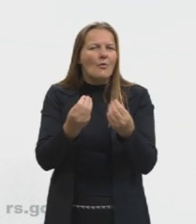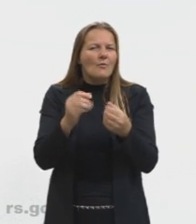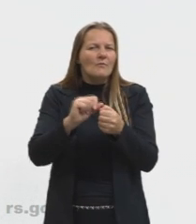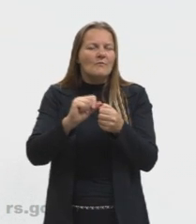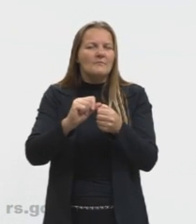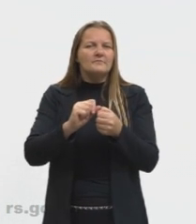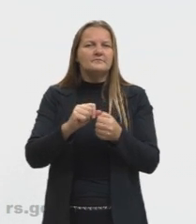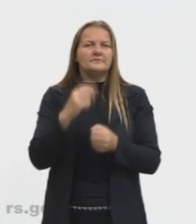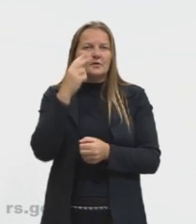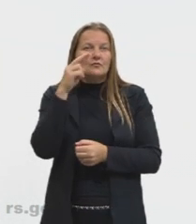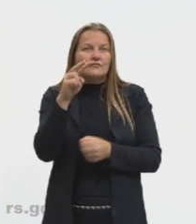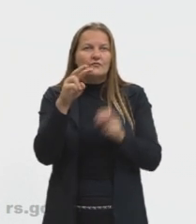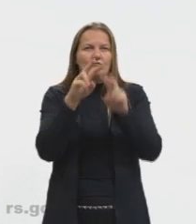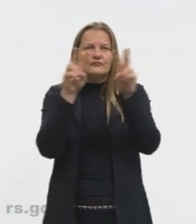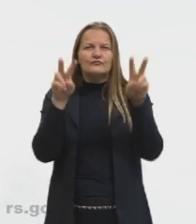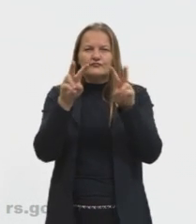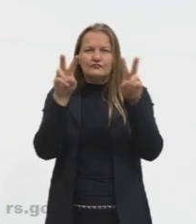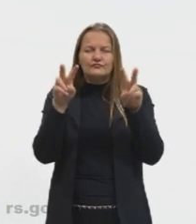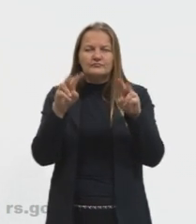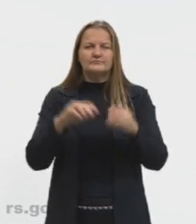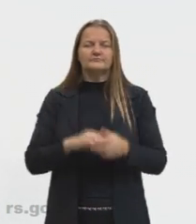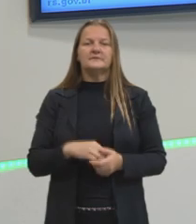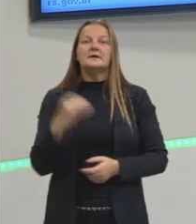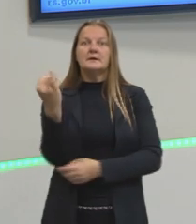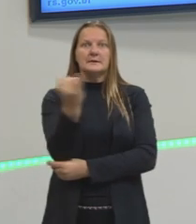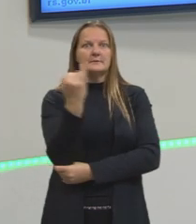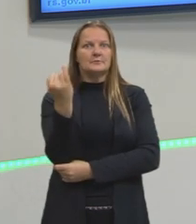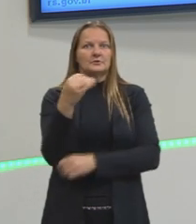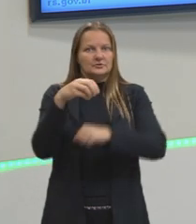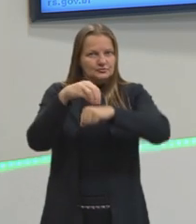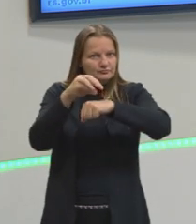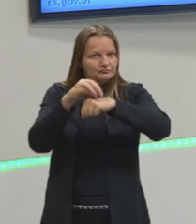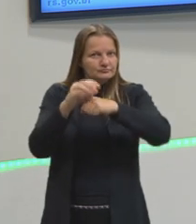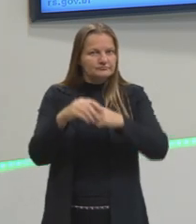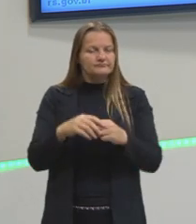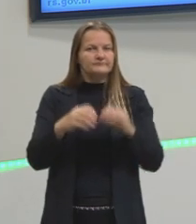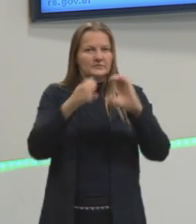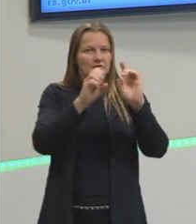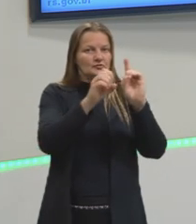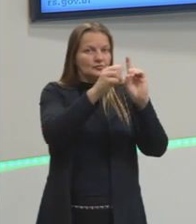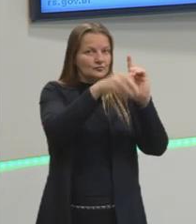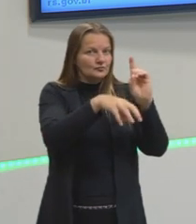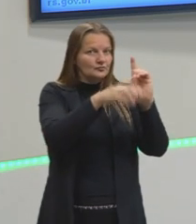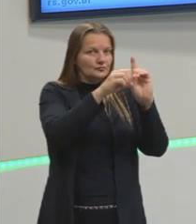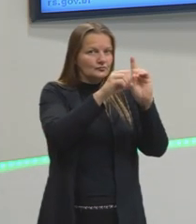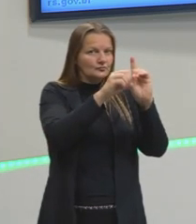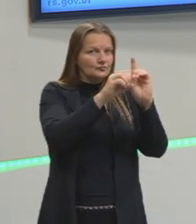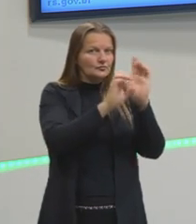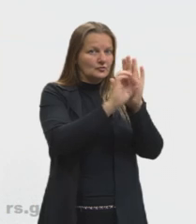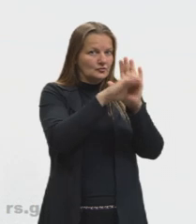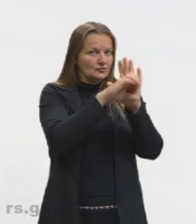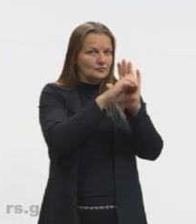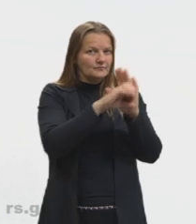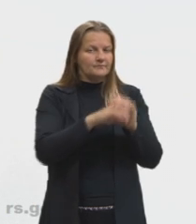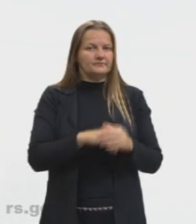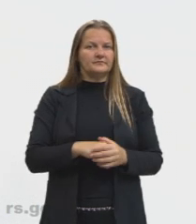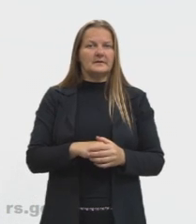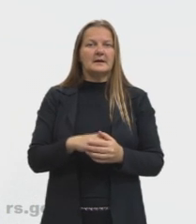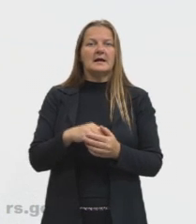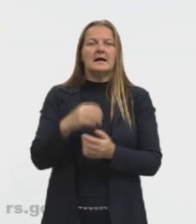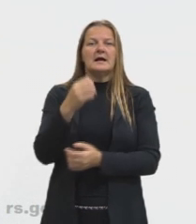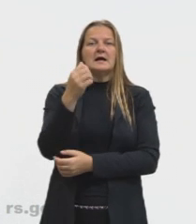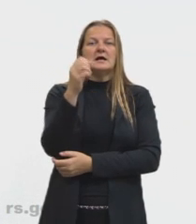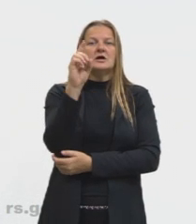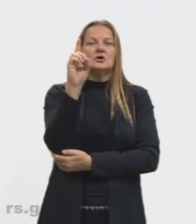que a gente consegue ver uma coisa importante tá a gurizada até trouxe as definições ali para vocês a jusante Ea montante